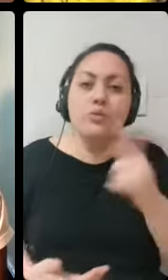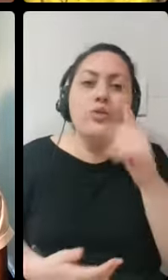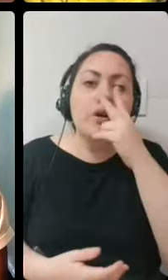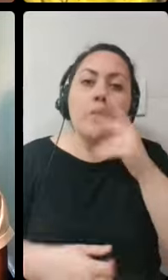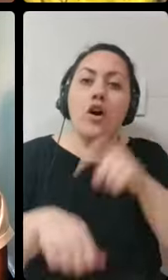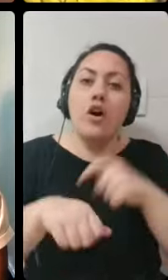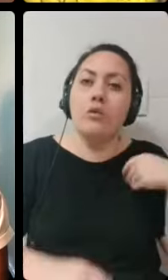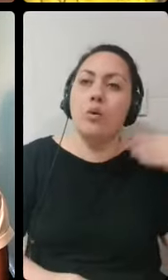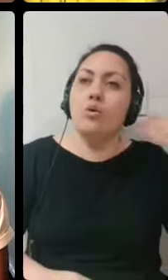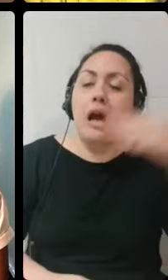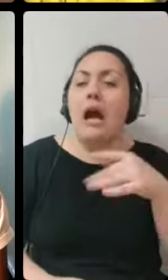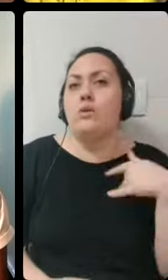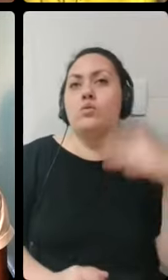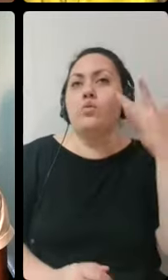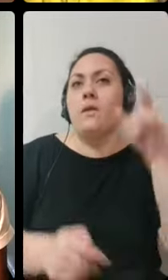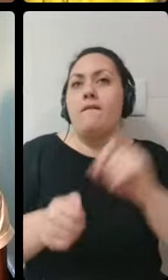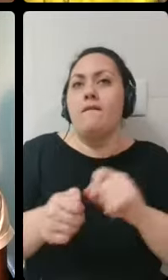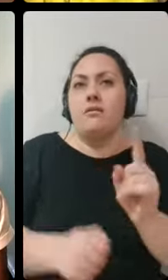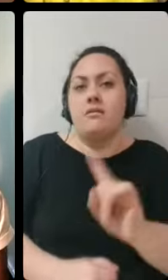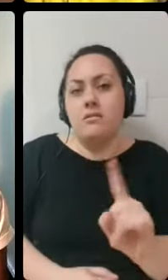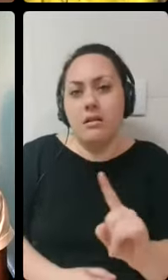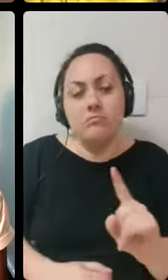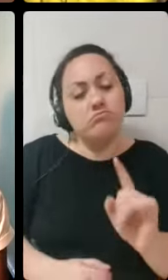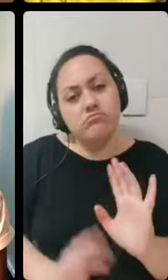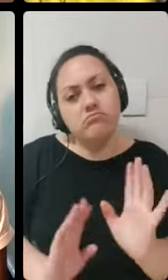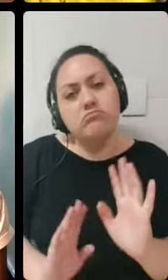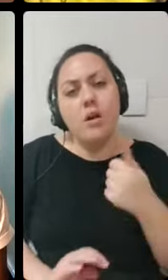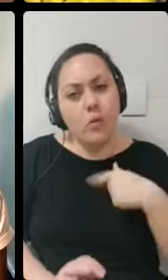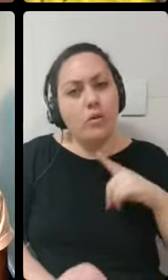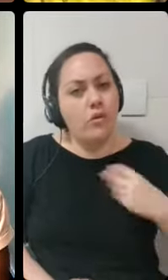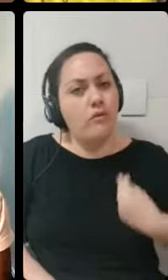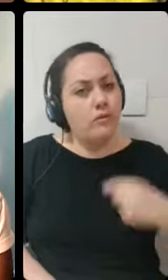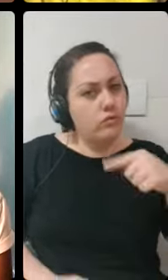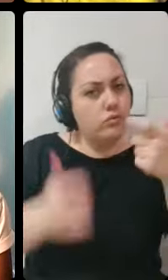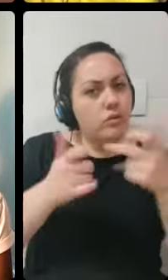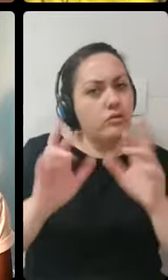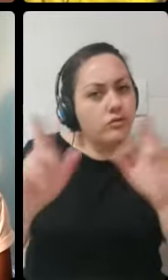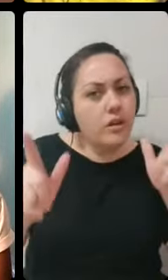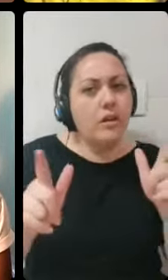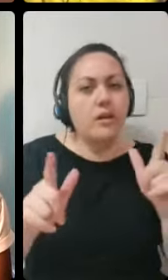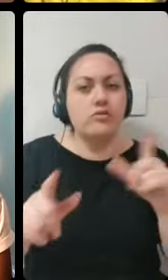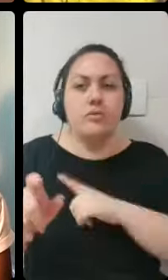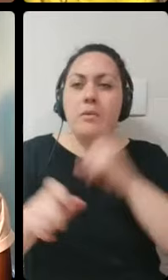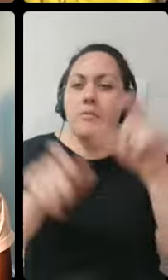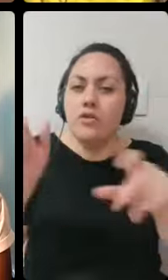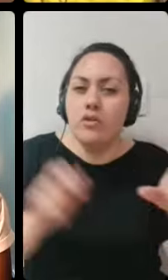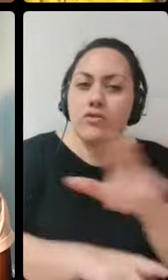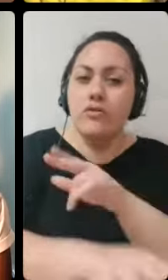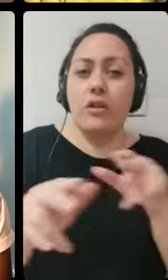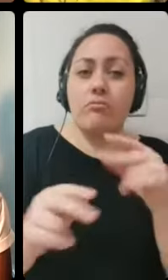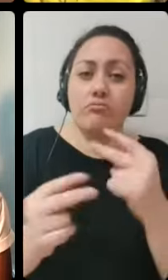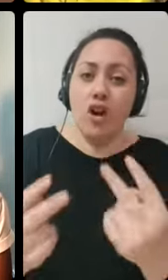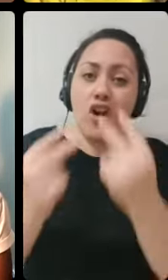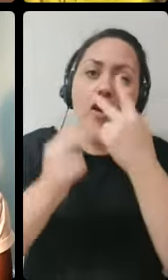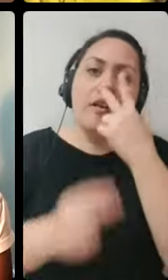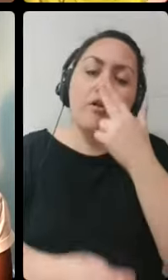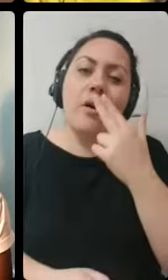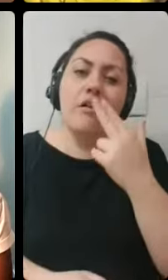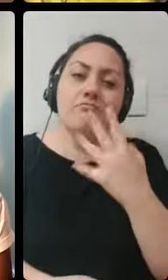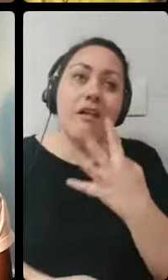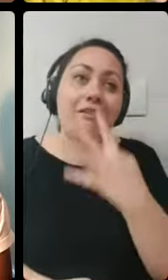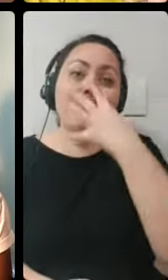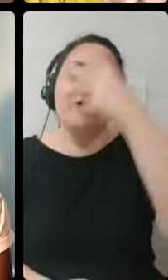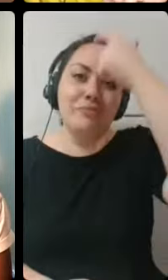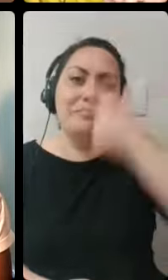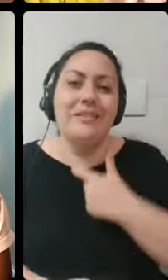o nervosismo de estou em um lugar diferente, com pessoas diferentes, e elas te olham com uma admiração incrível.